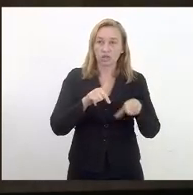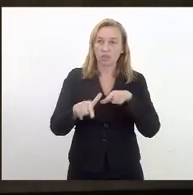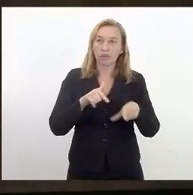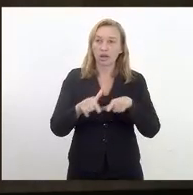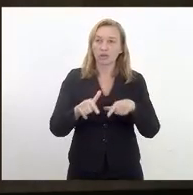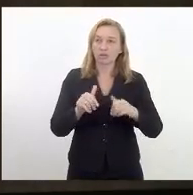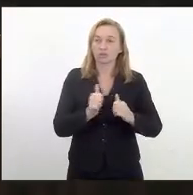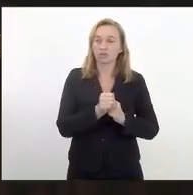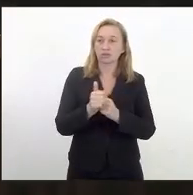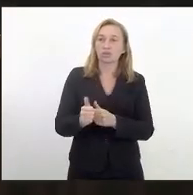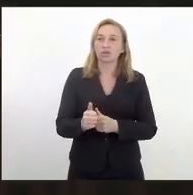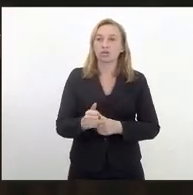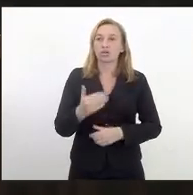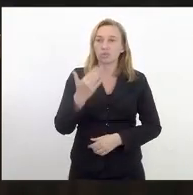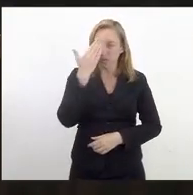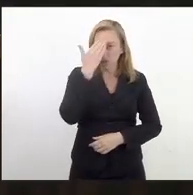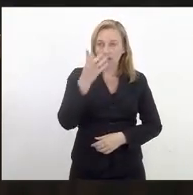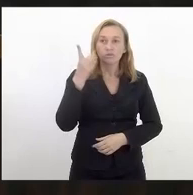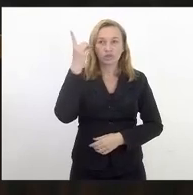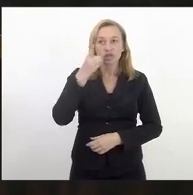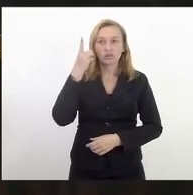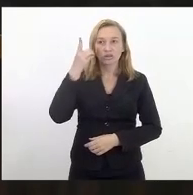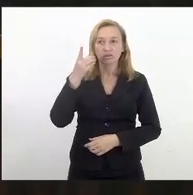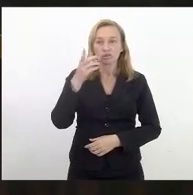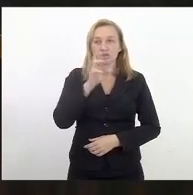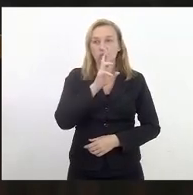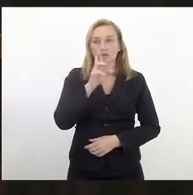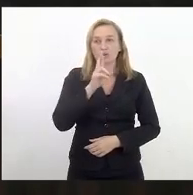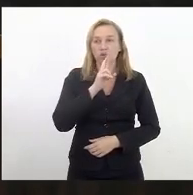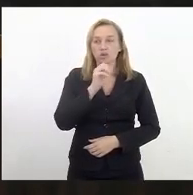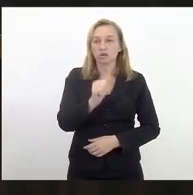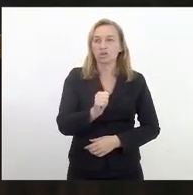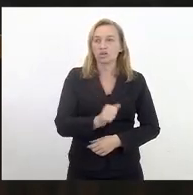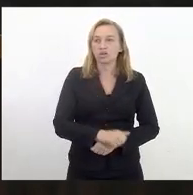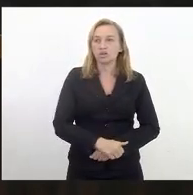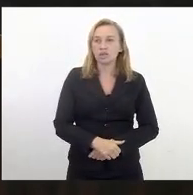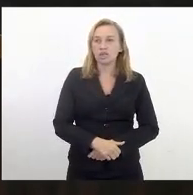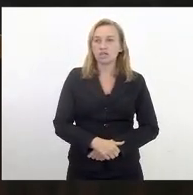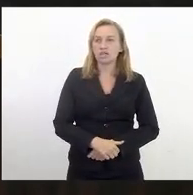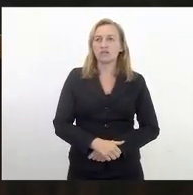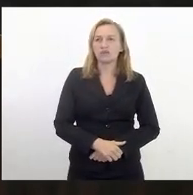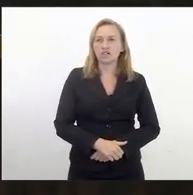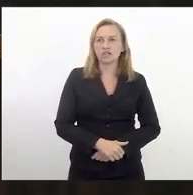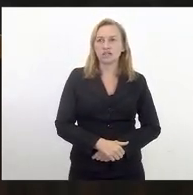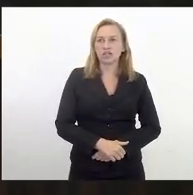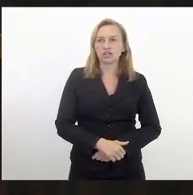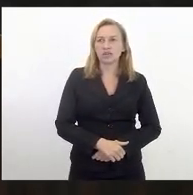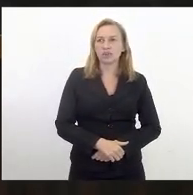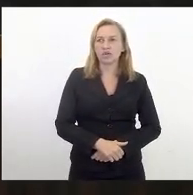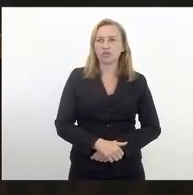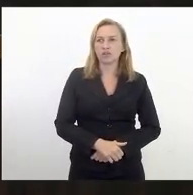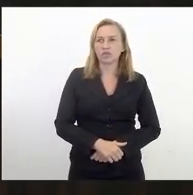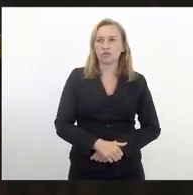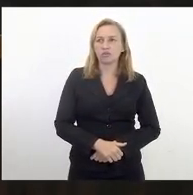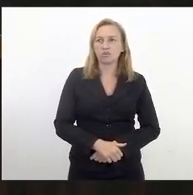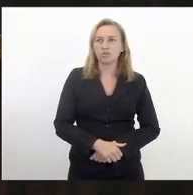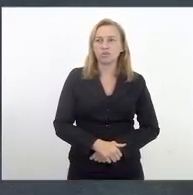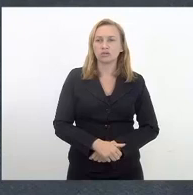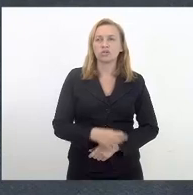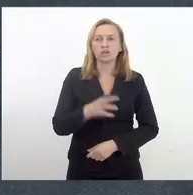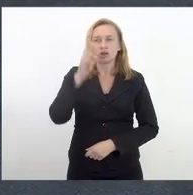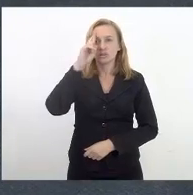vem conduzindo os parlamentos de Empregada Deputado Rodrigo Amorim sempre com a palavra Deputado Márcio Pacheco